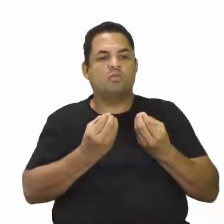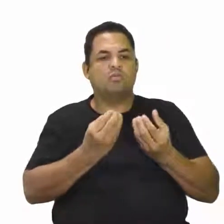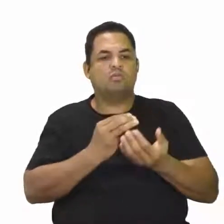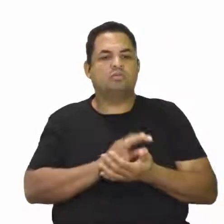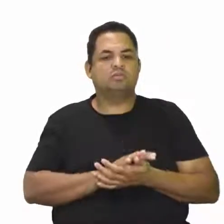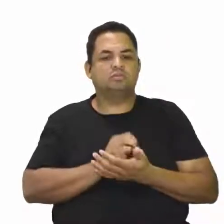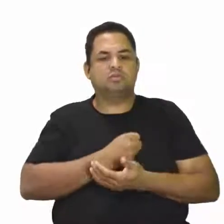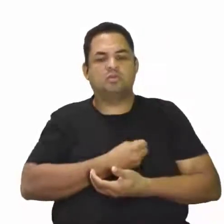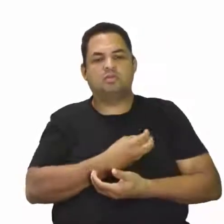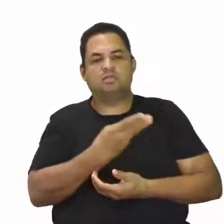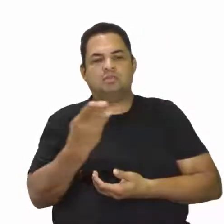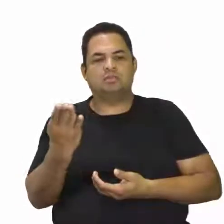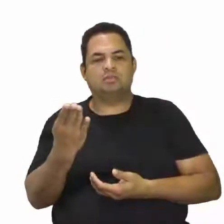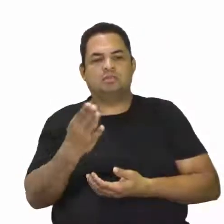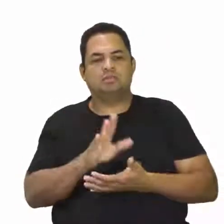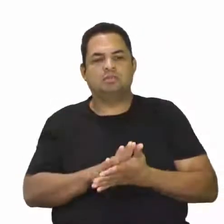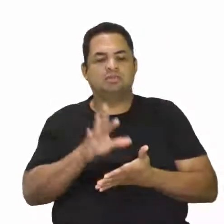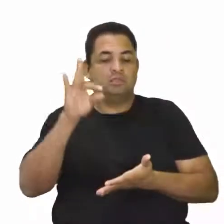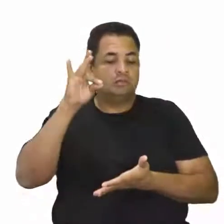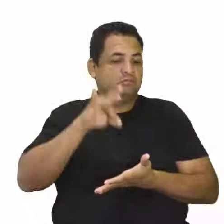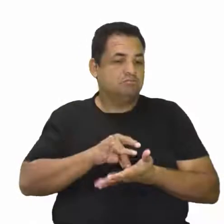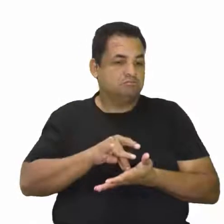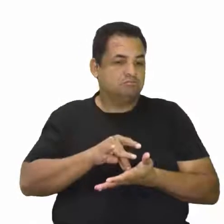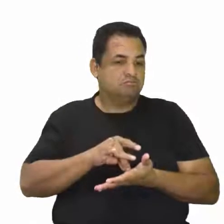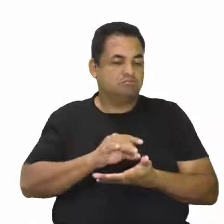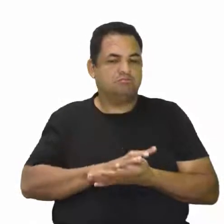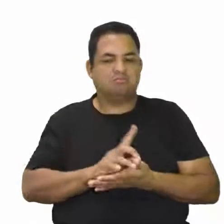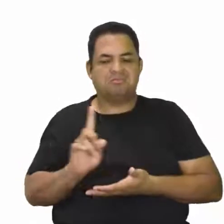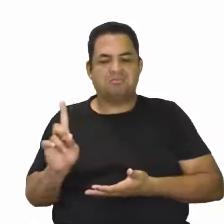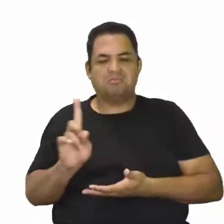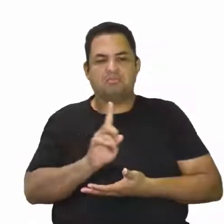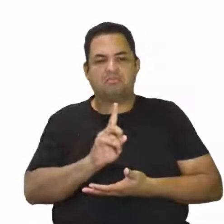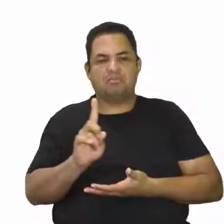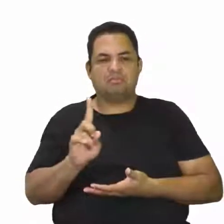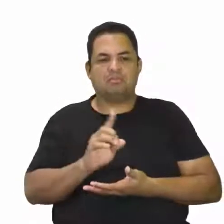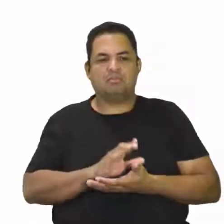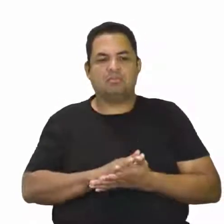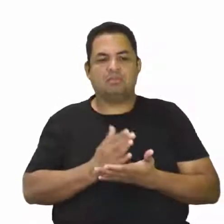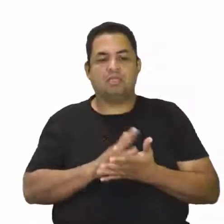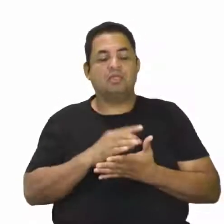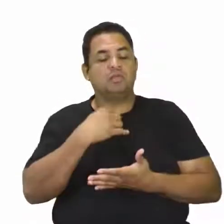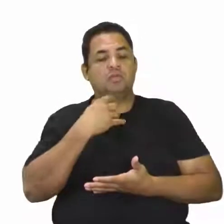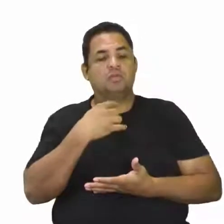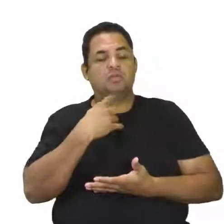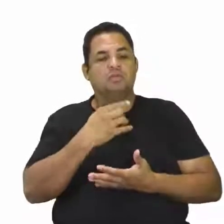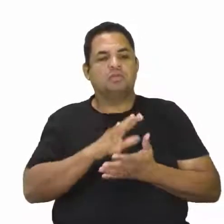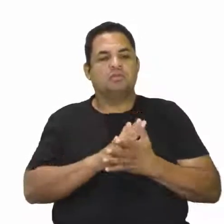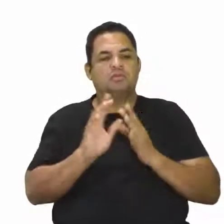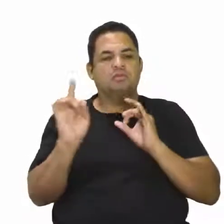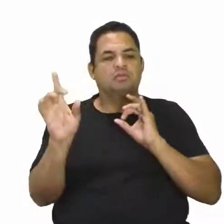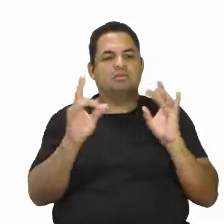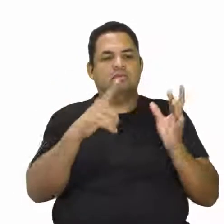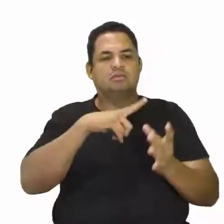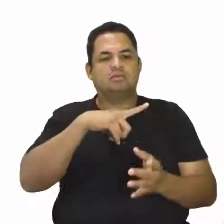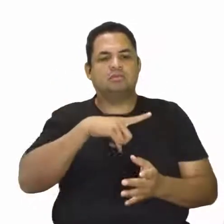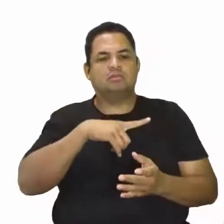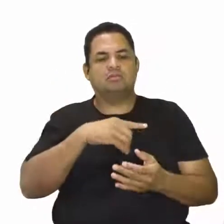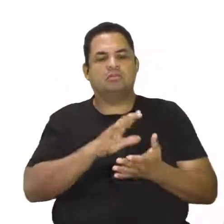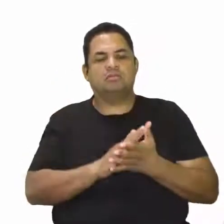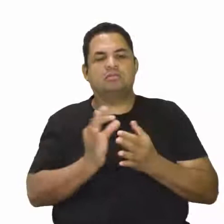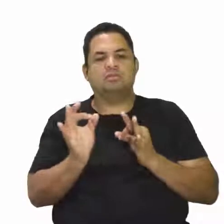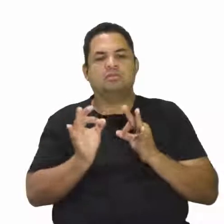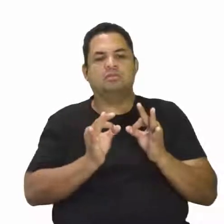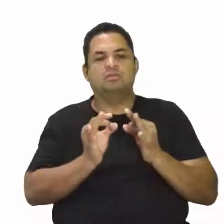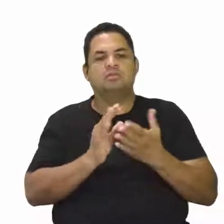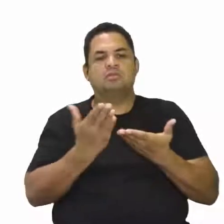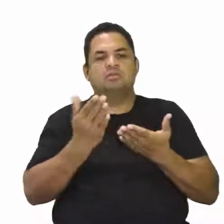de quantidade, afirmação, negação e dúvida. E cada um deles tem as suas formas